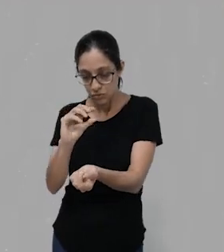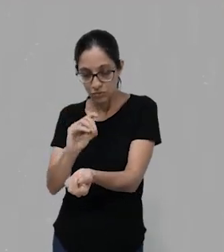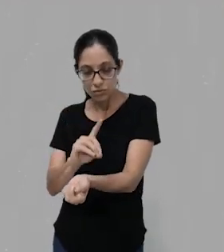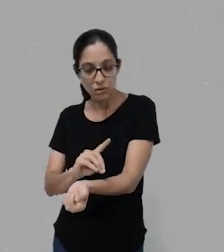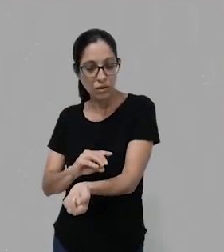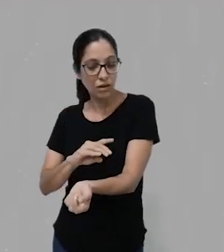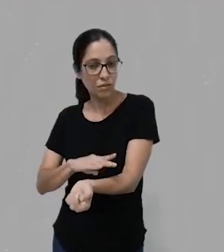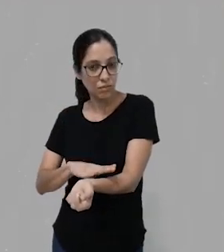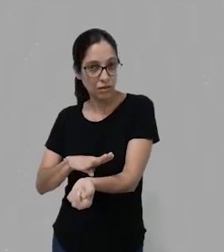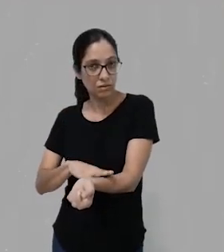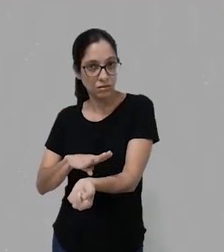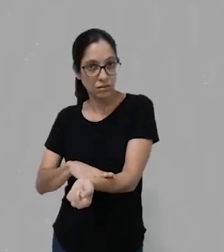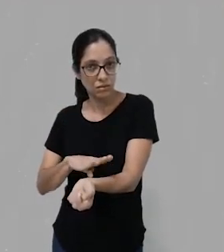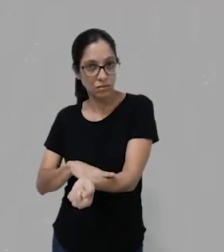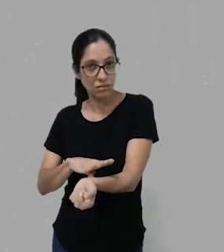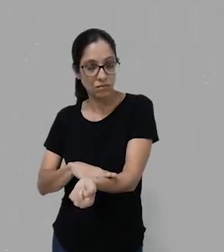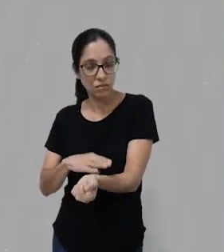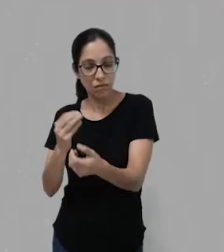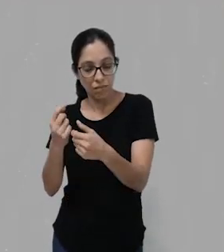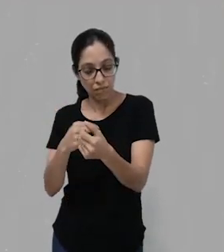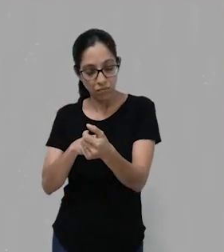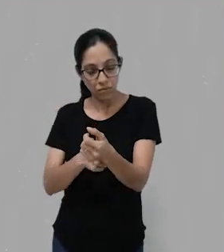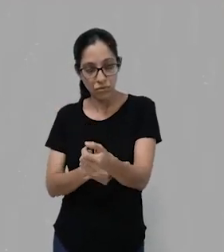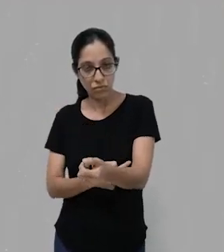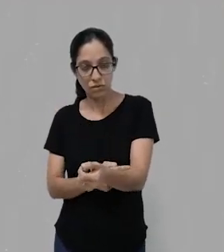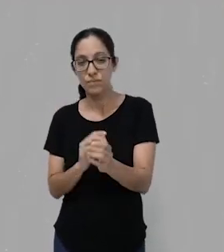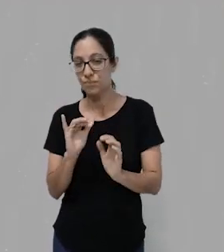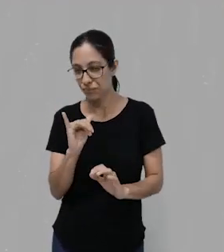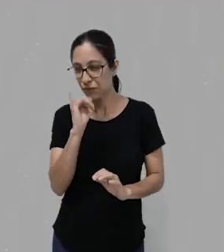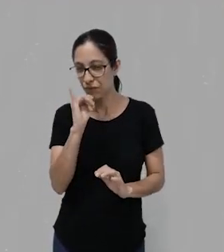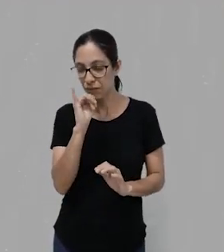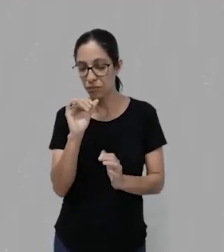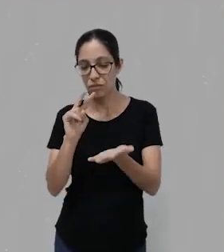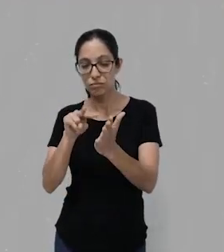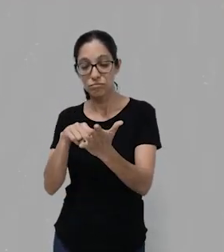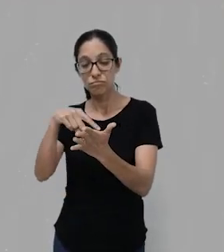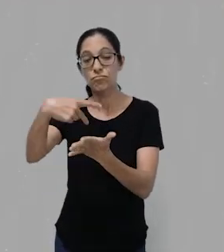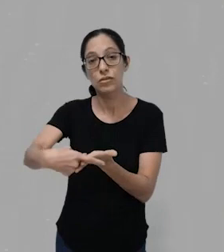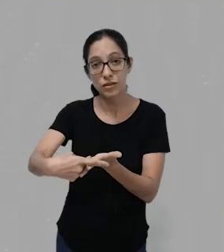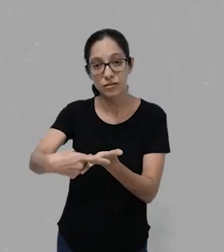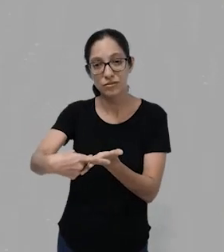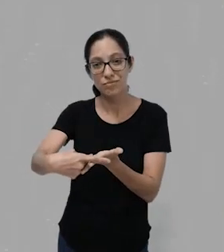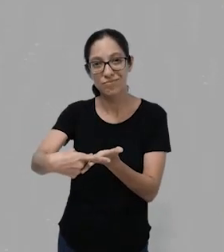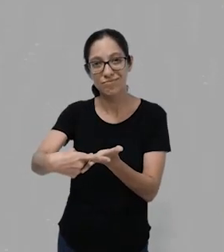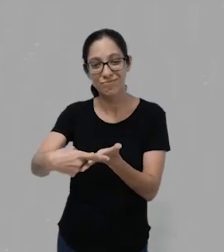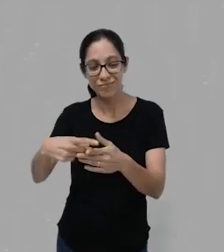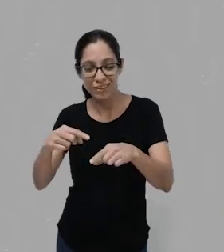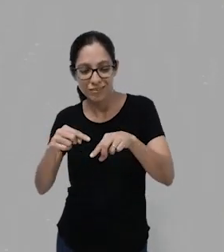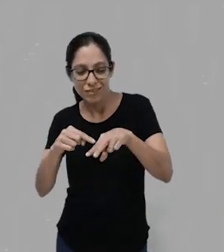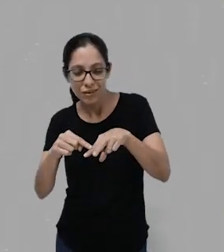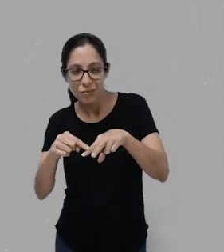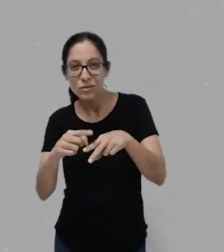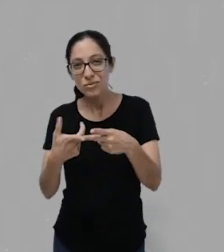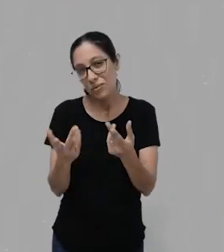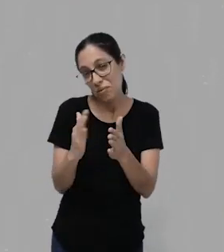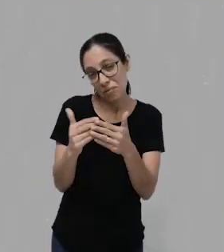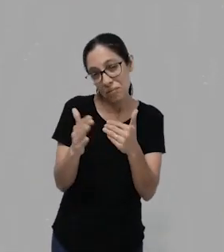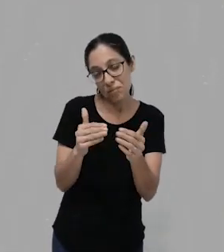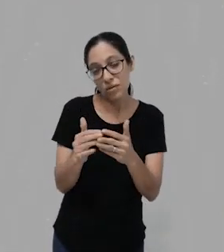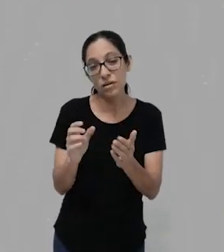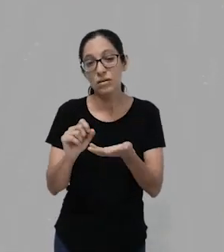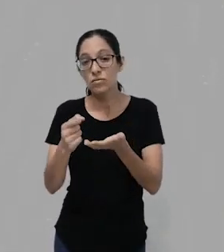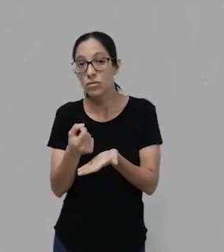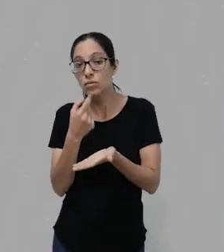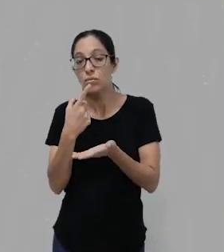a pressão nesses vasos. Eu sofri uma queda, eu tenho uma inflamação, eu vou tomar um medicamento anti-inflamatório que vai combater